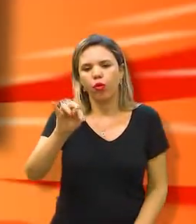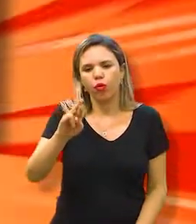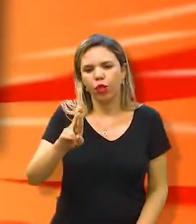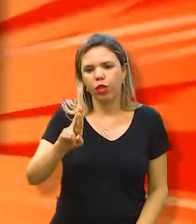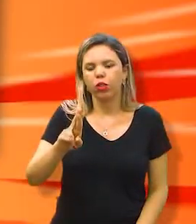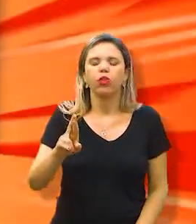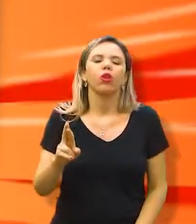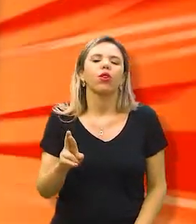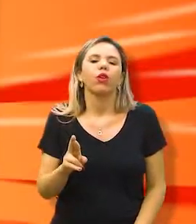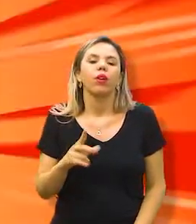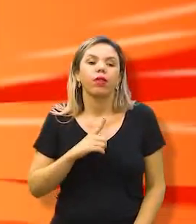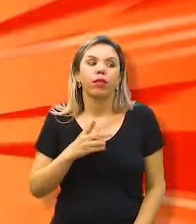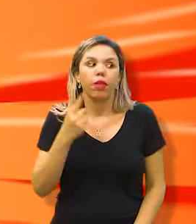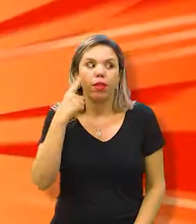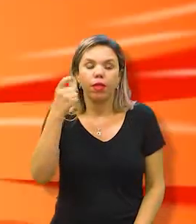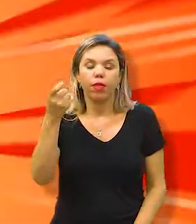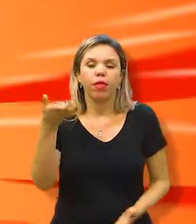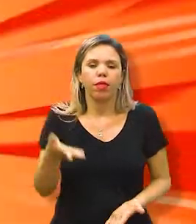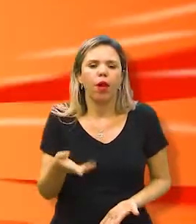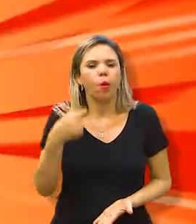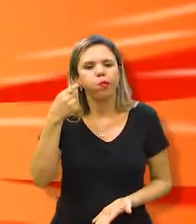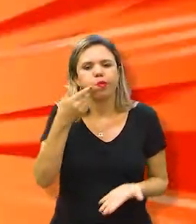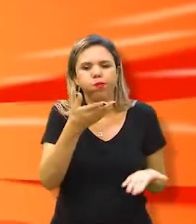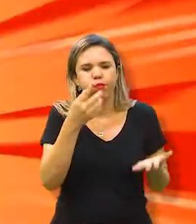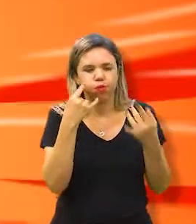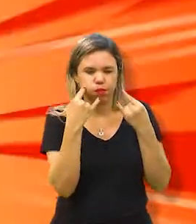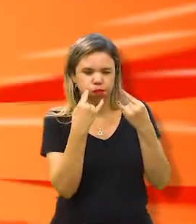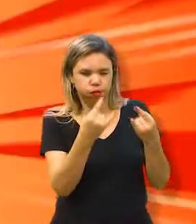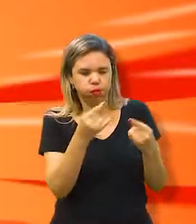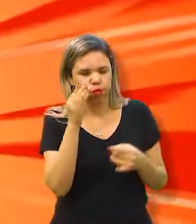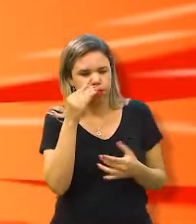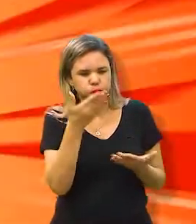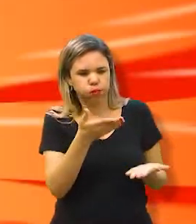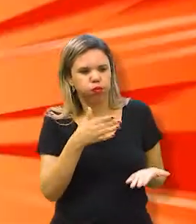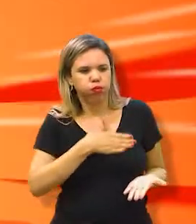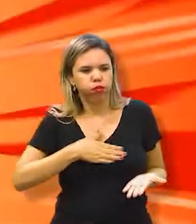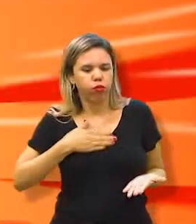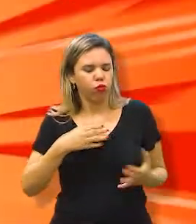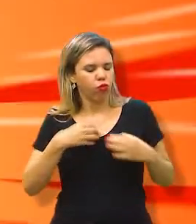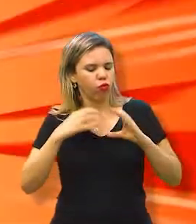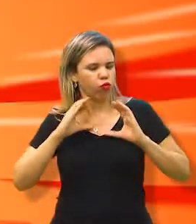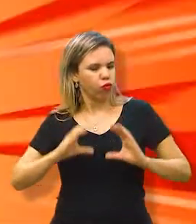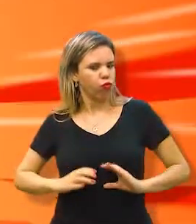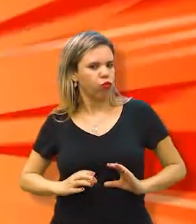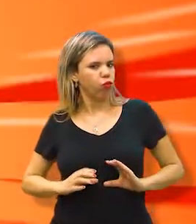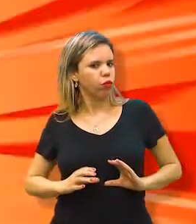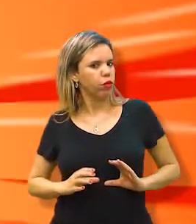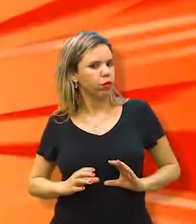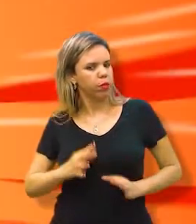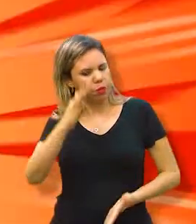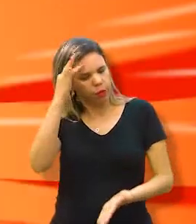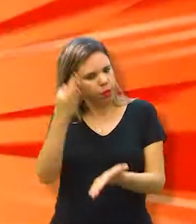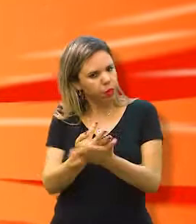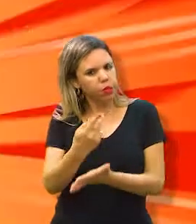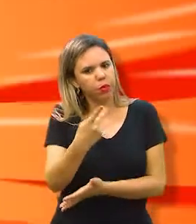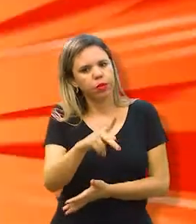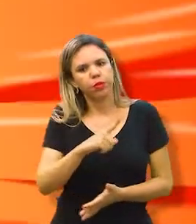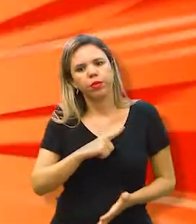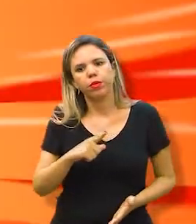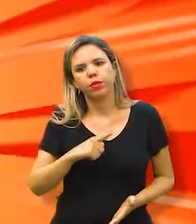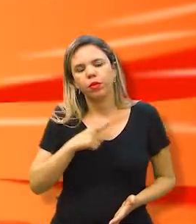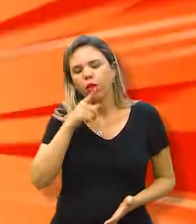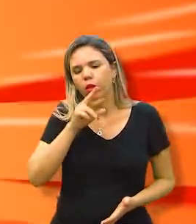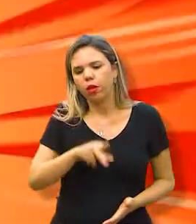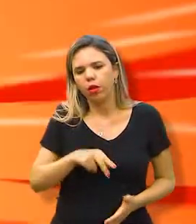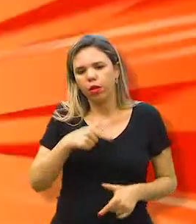com o Victor. O Victor, ele tem muito interesse na advogada, ele gostou da postura dela confiante, ela